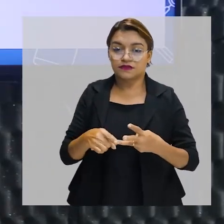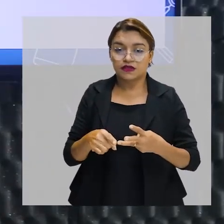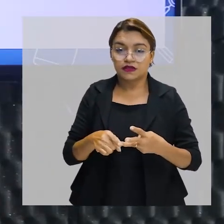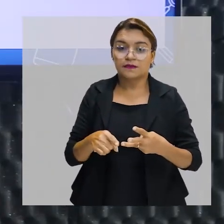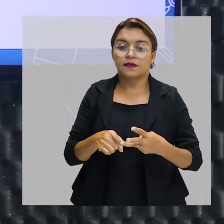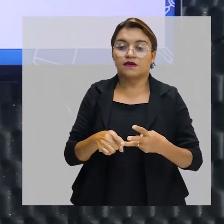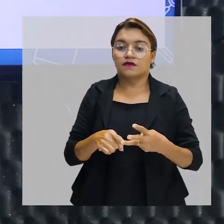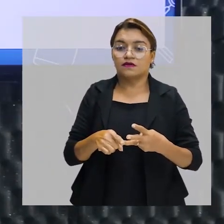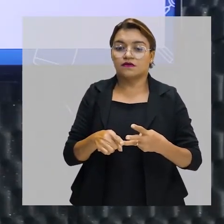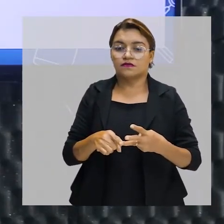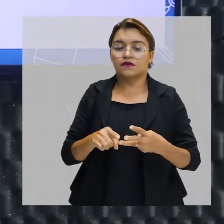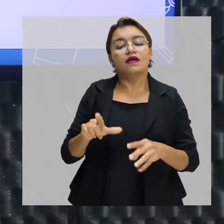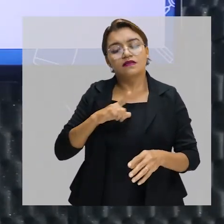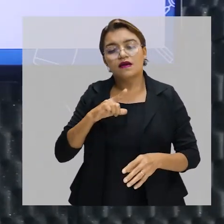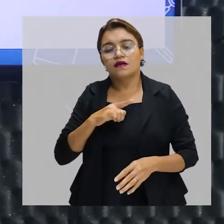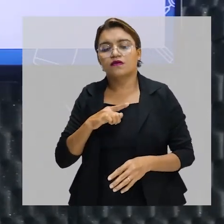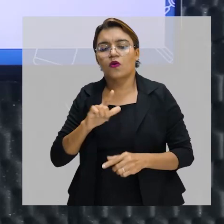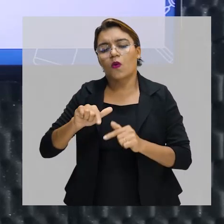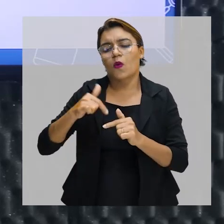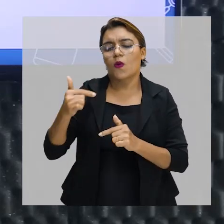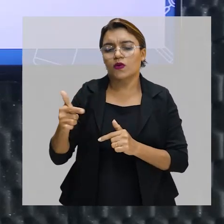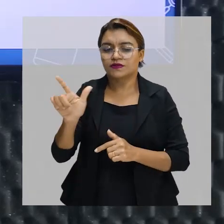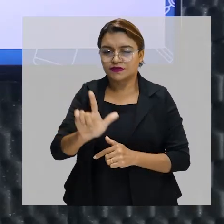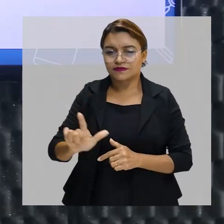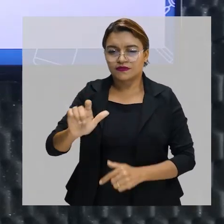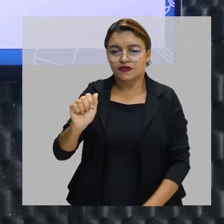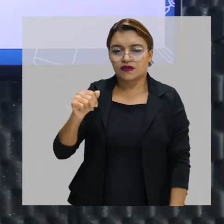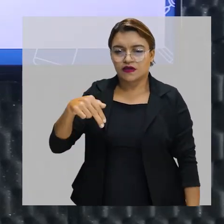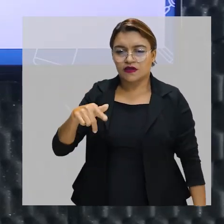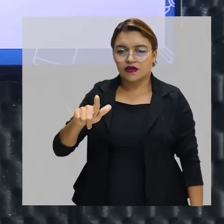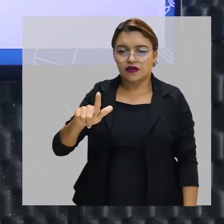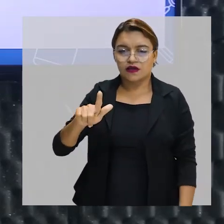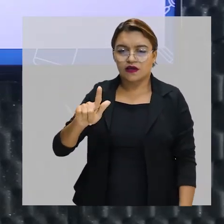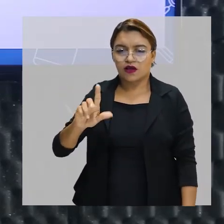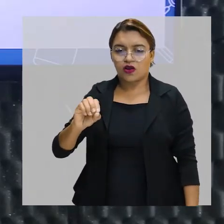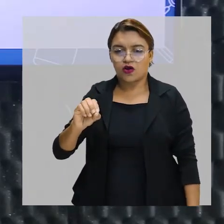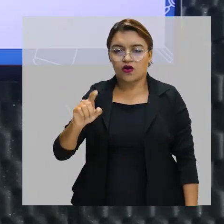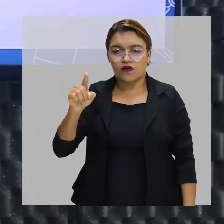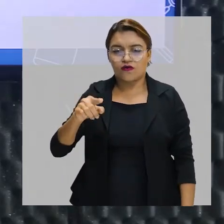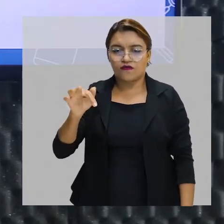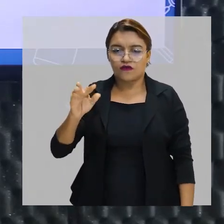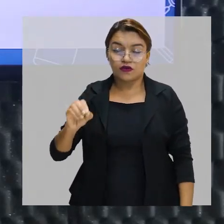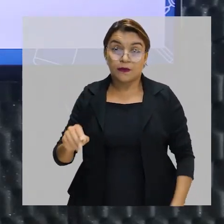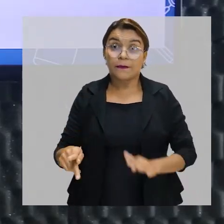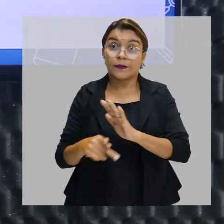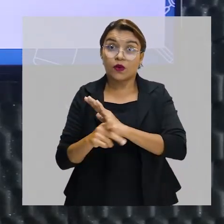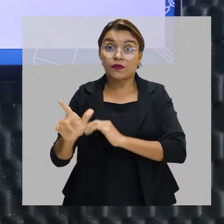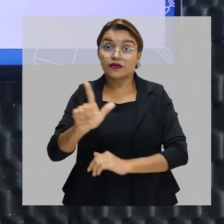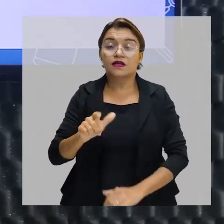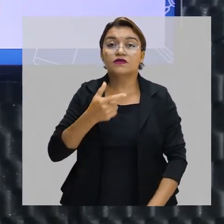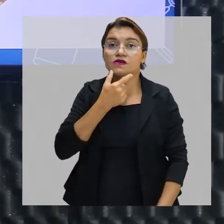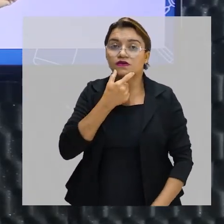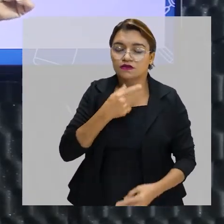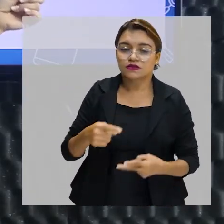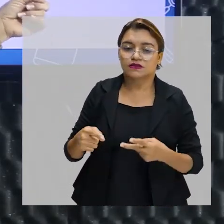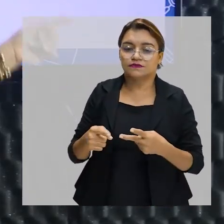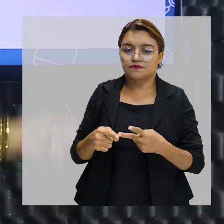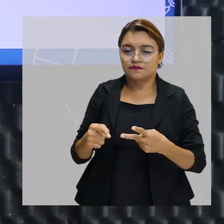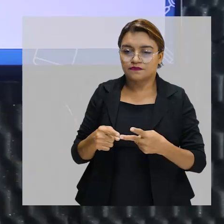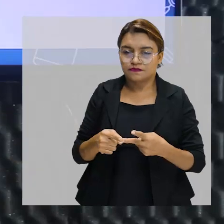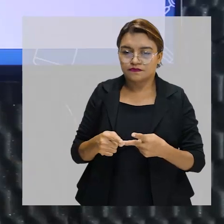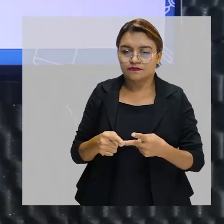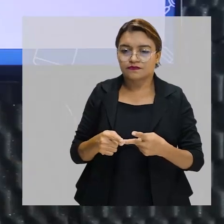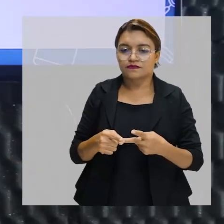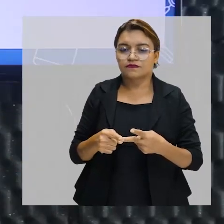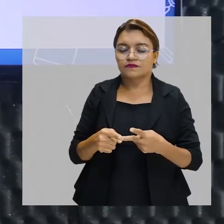por diante. A literatura anglófona, que é uma literatura inglesa, nigeriana,